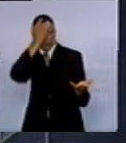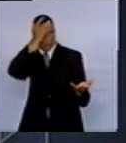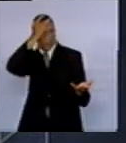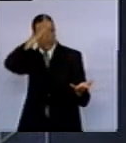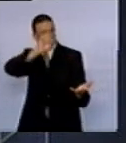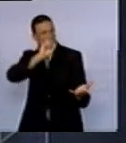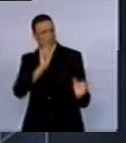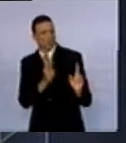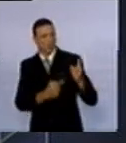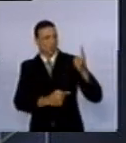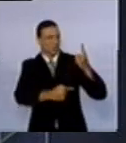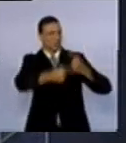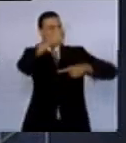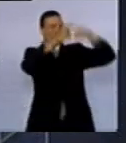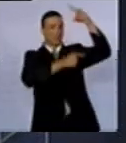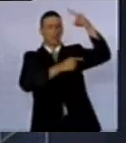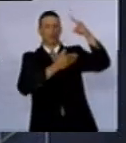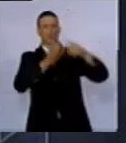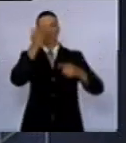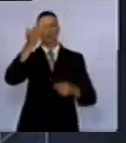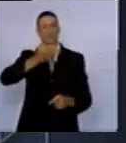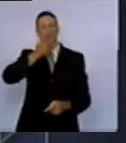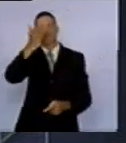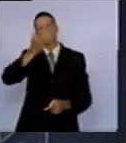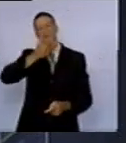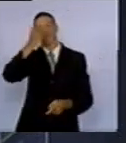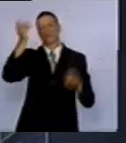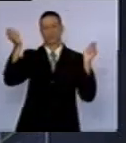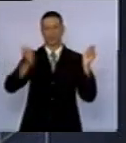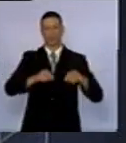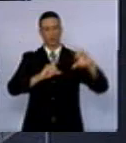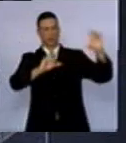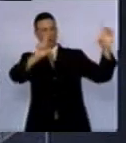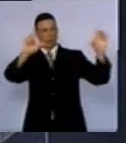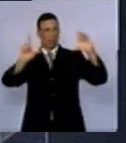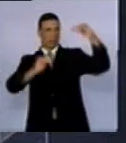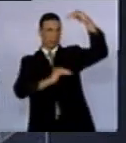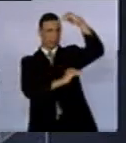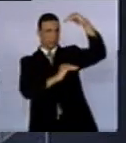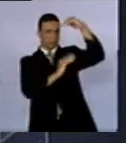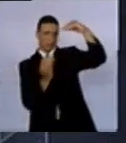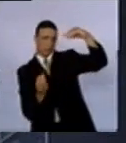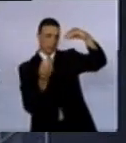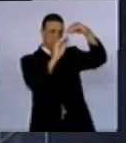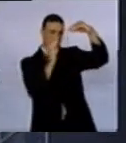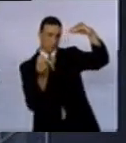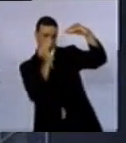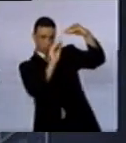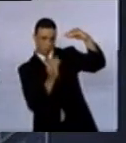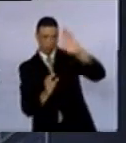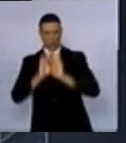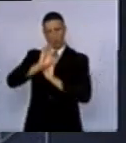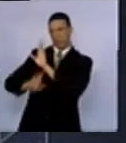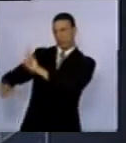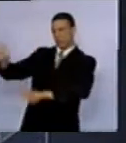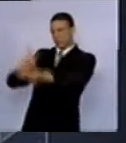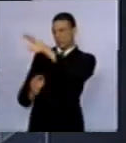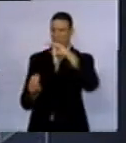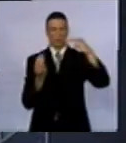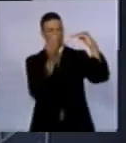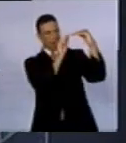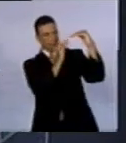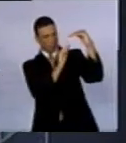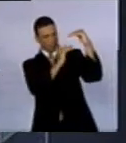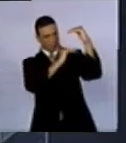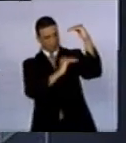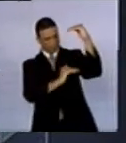da convergência do multiplataforma e das diversas formas de exploração do conteúdo audiovisual que existem